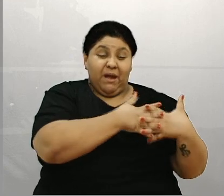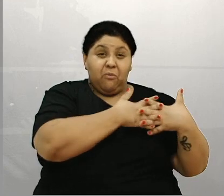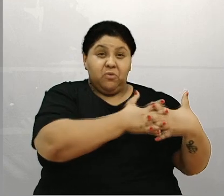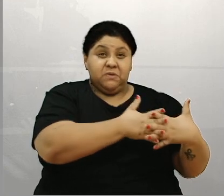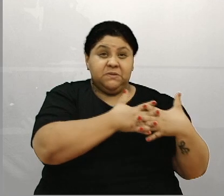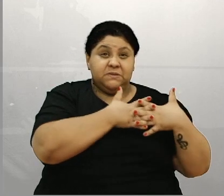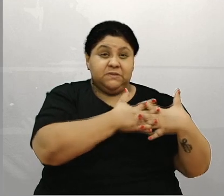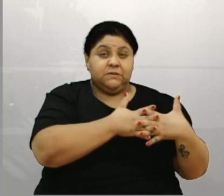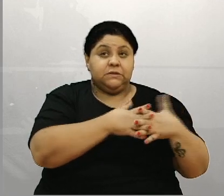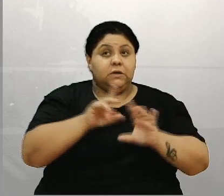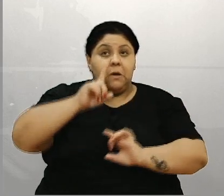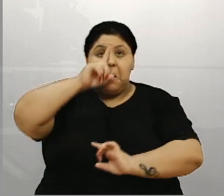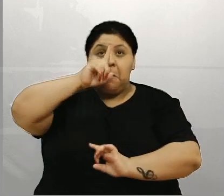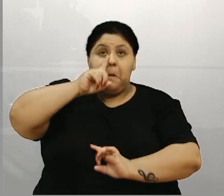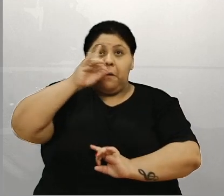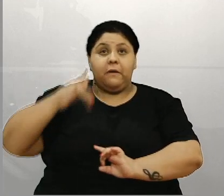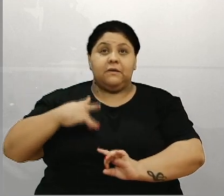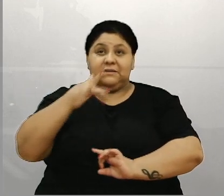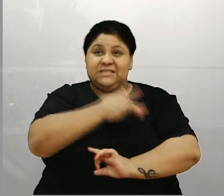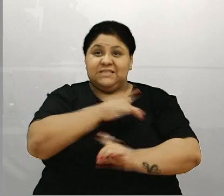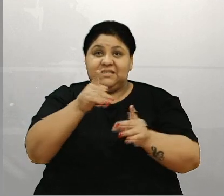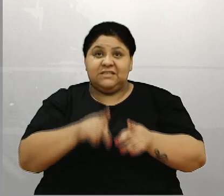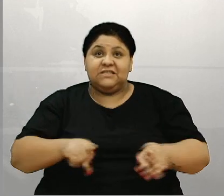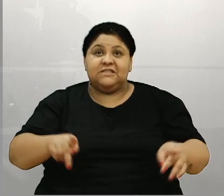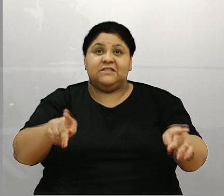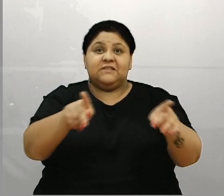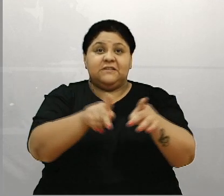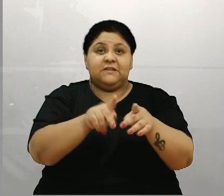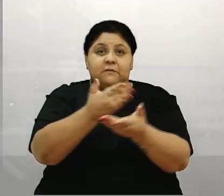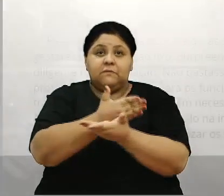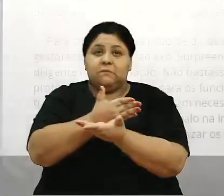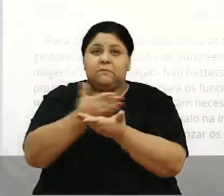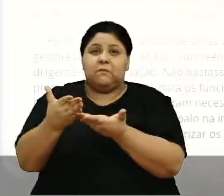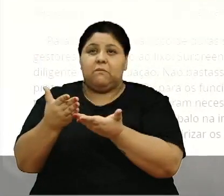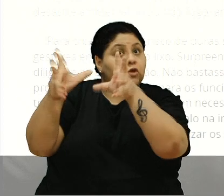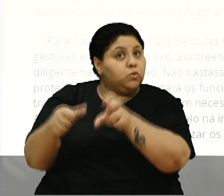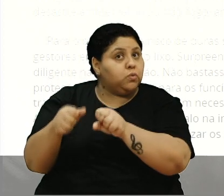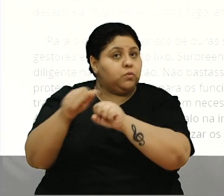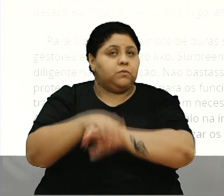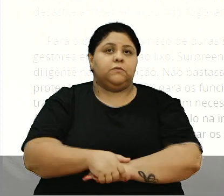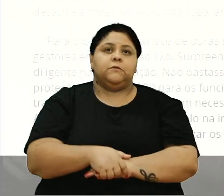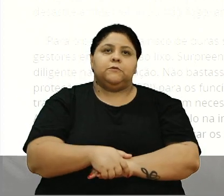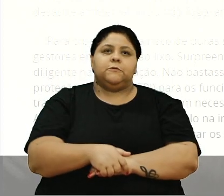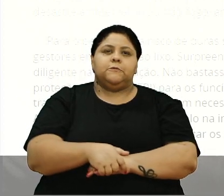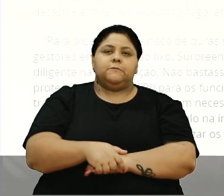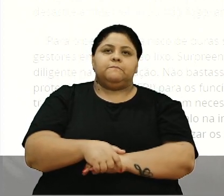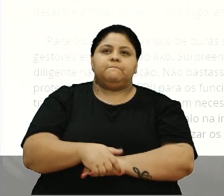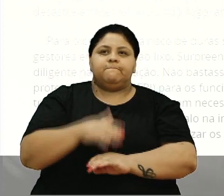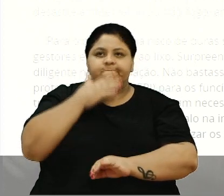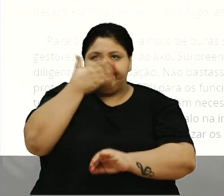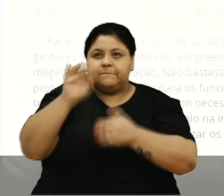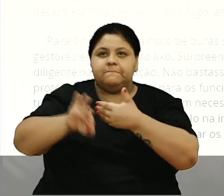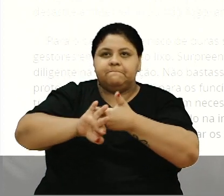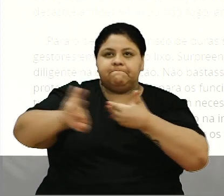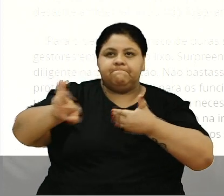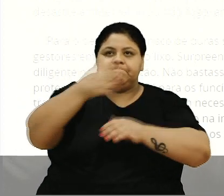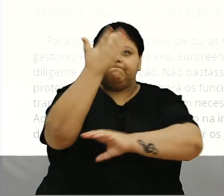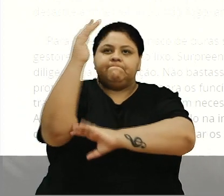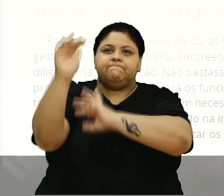Vamos passando. Bom, pessoal, eu sei que hoje é um dia que nós estamos cheios de problema, mas eu estou muito preocupado com essa